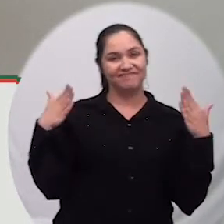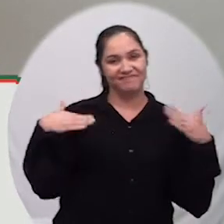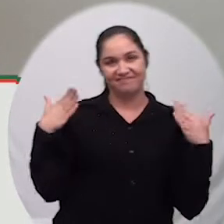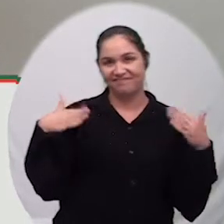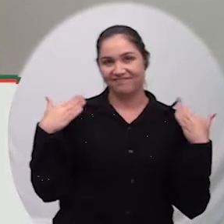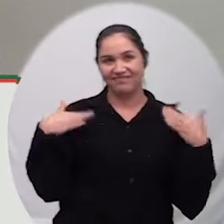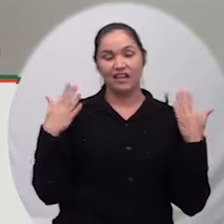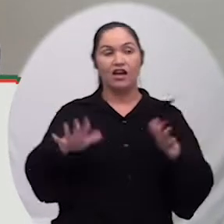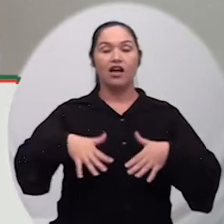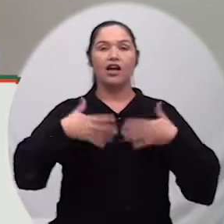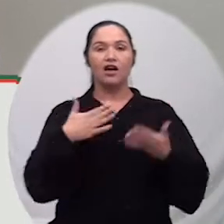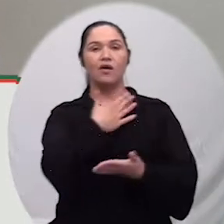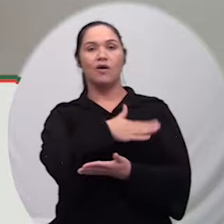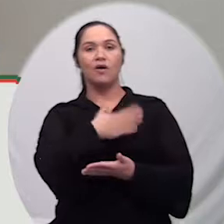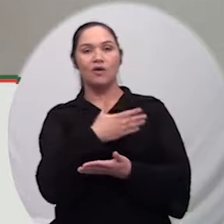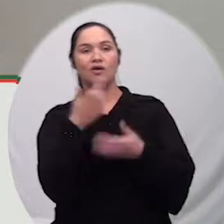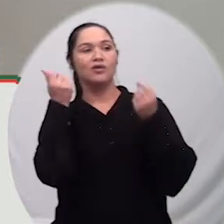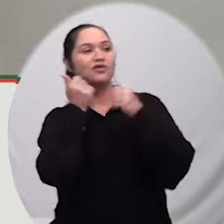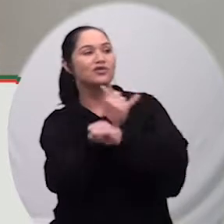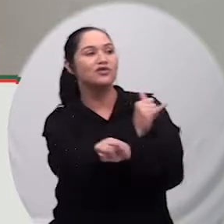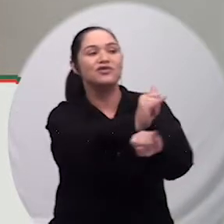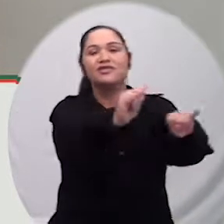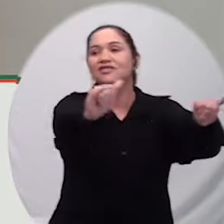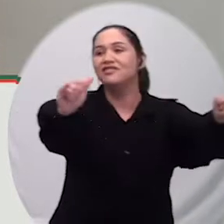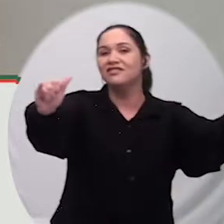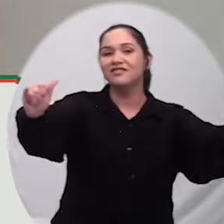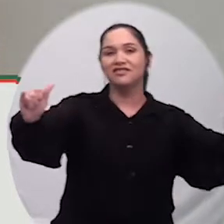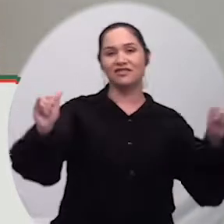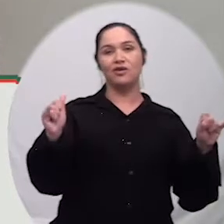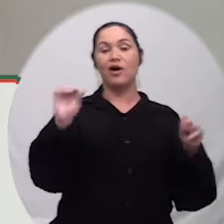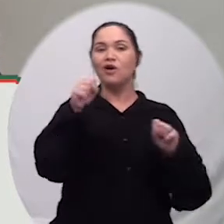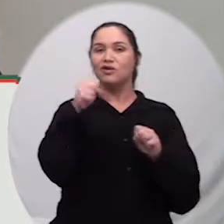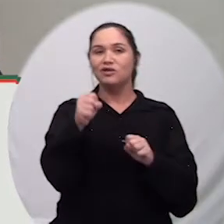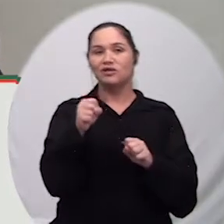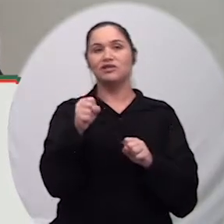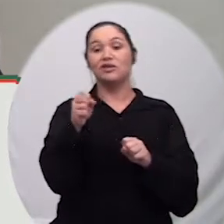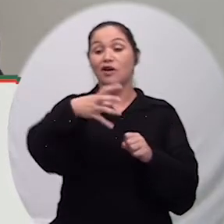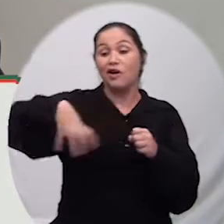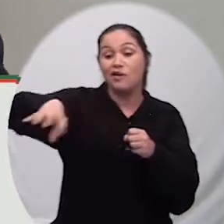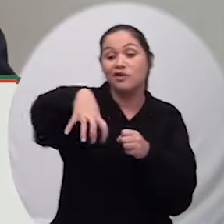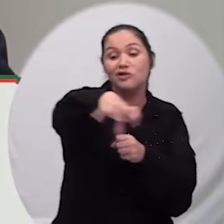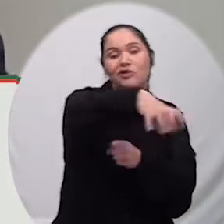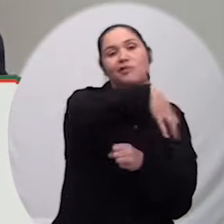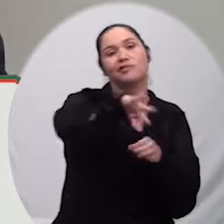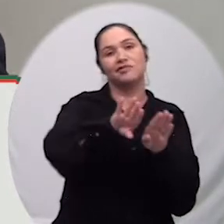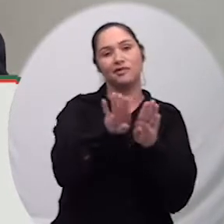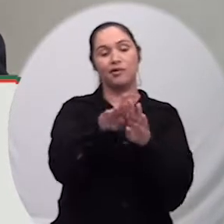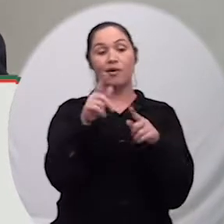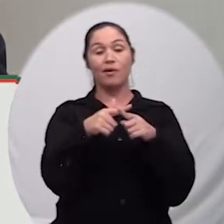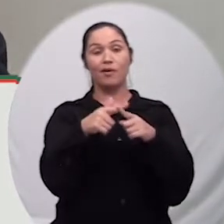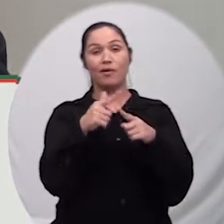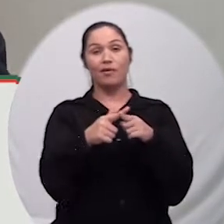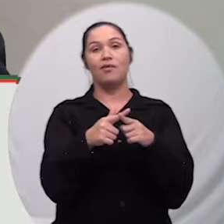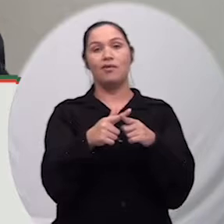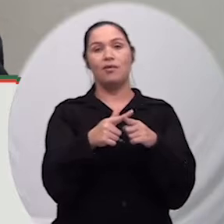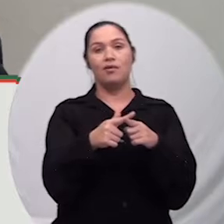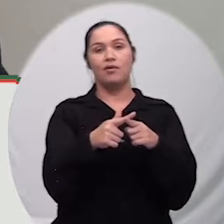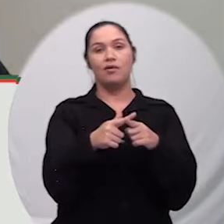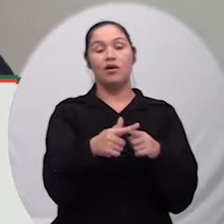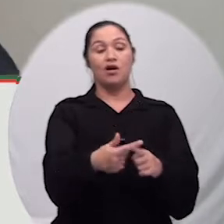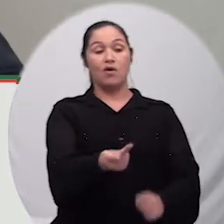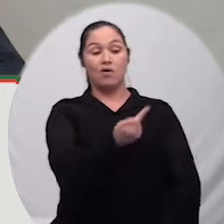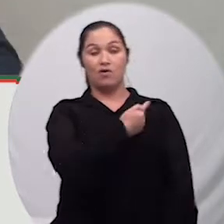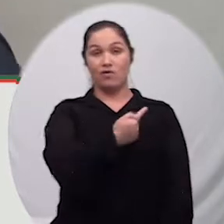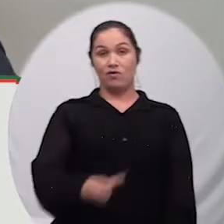eu venho colocar a toda a população de Criciúma, toda a nossa região, do compromisso do nosso governador Eduardo Moreira,